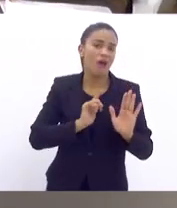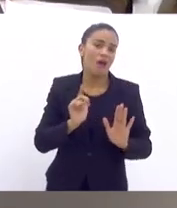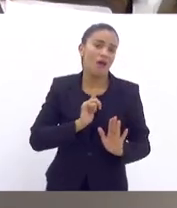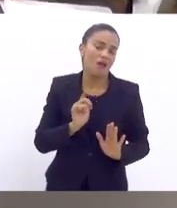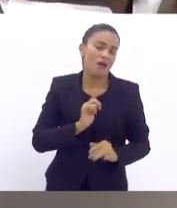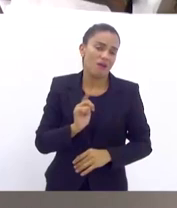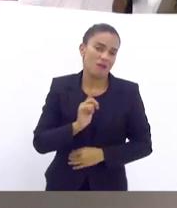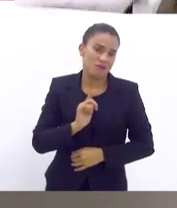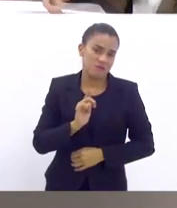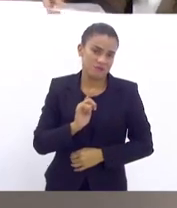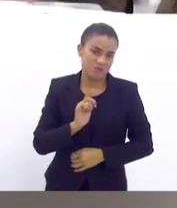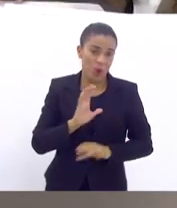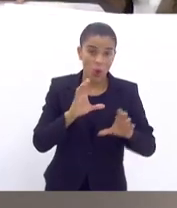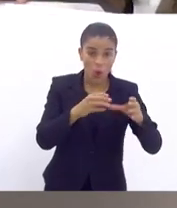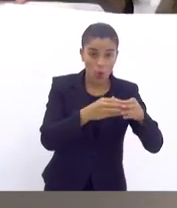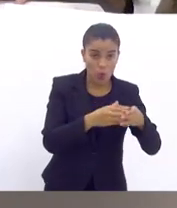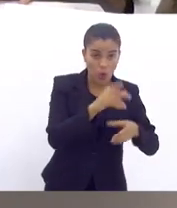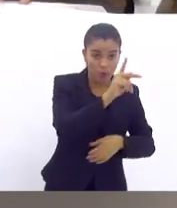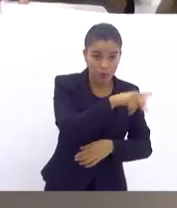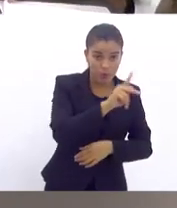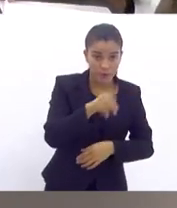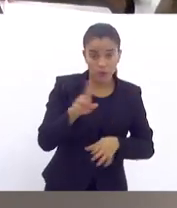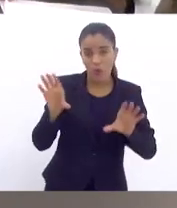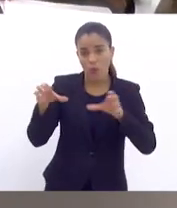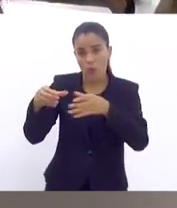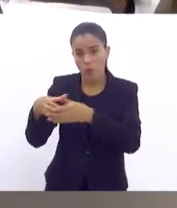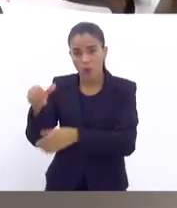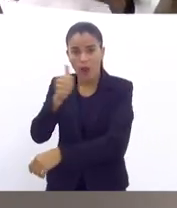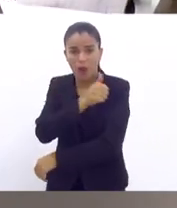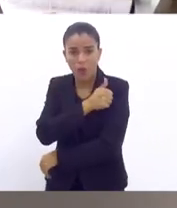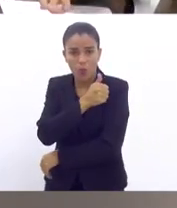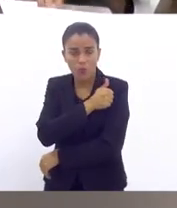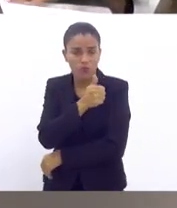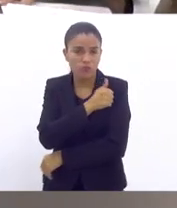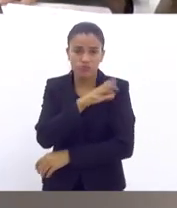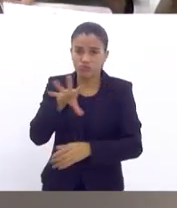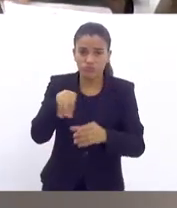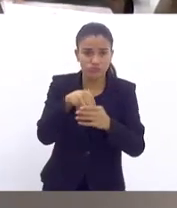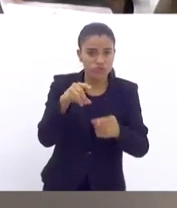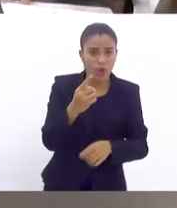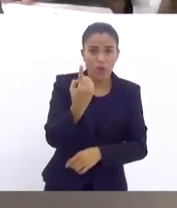cobre o corpo docente é professor alunos entendeu